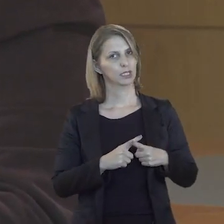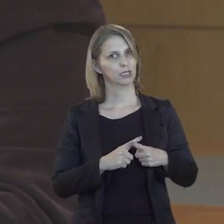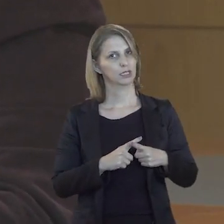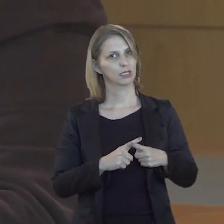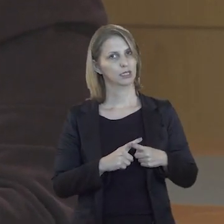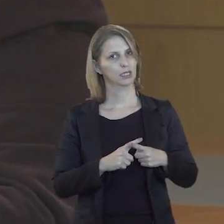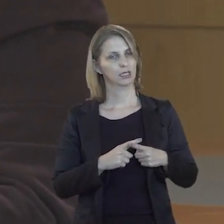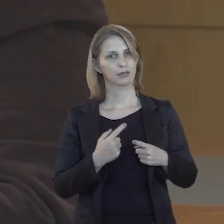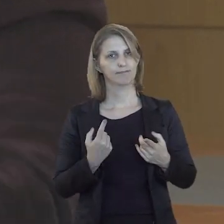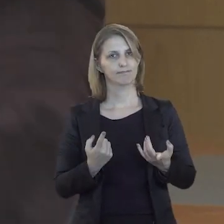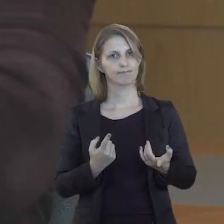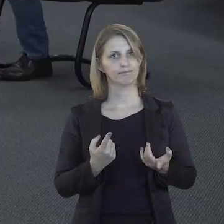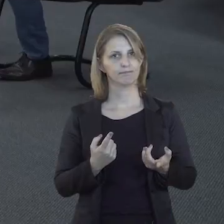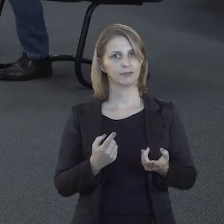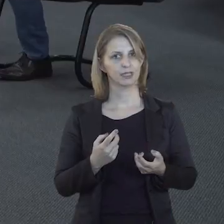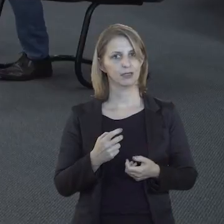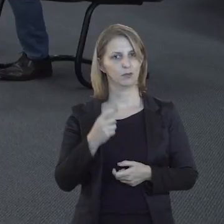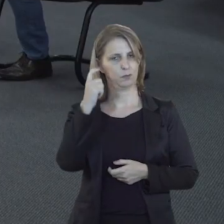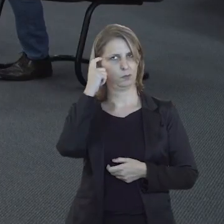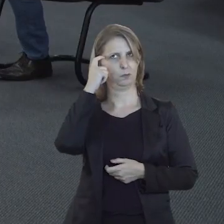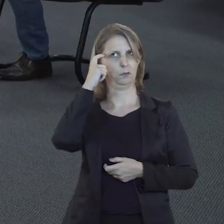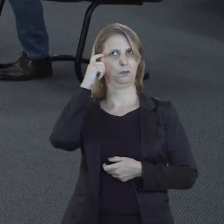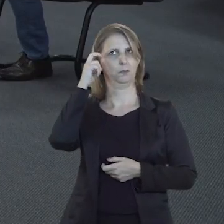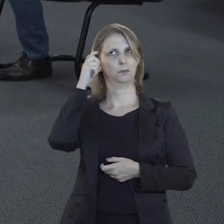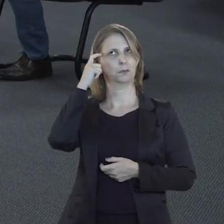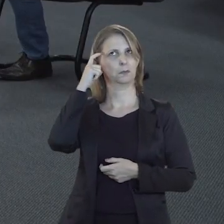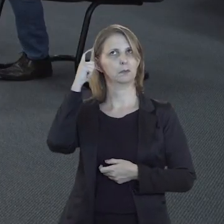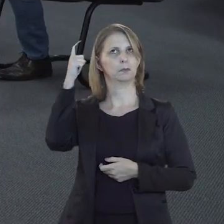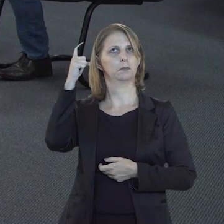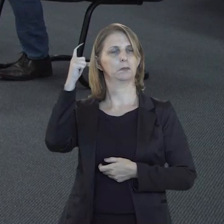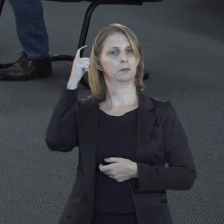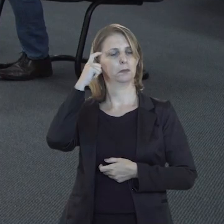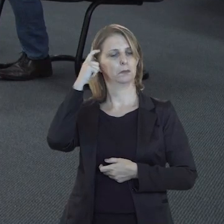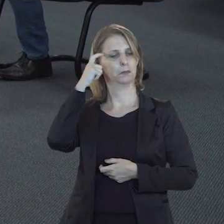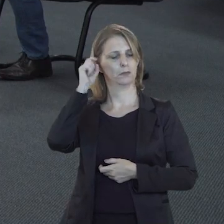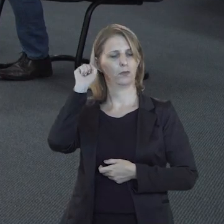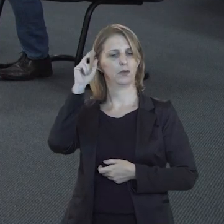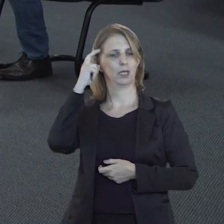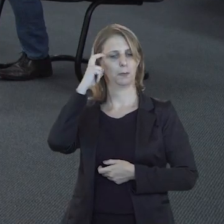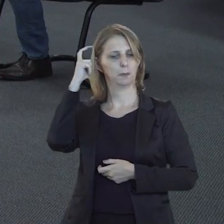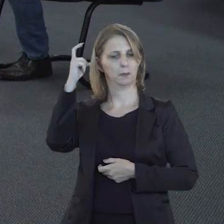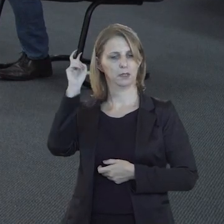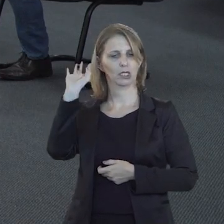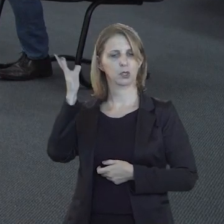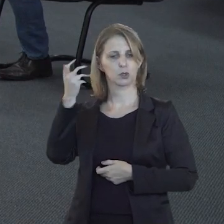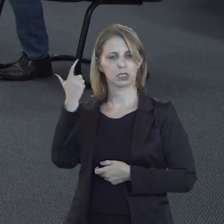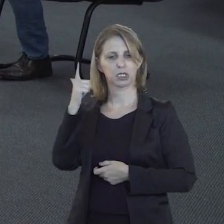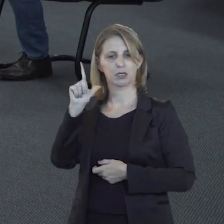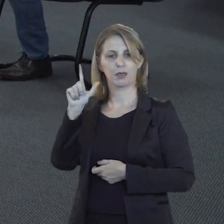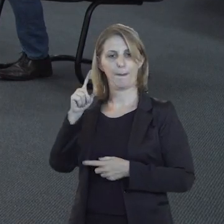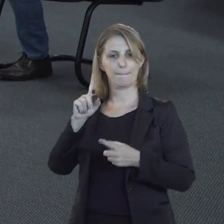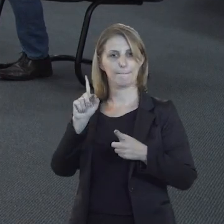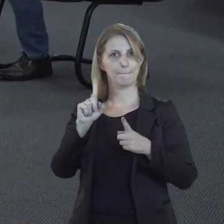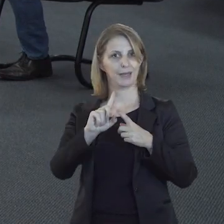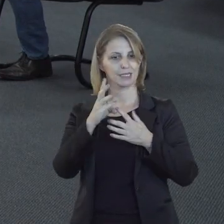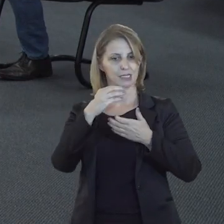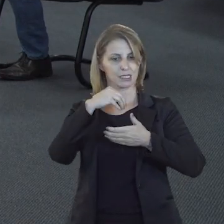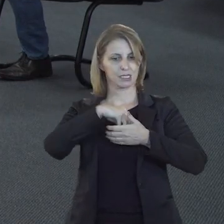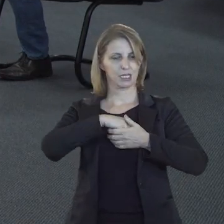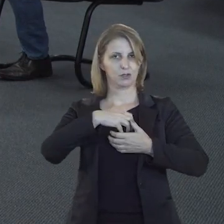Por quê? Porque de alguma forma eu não, racionalmente, eu achava que eu tinha lidado com